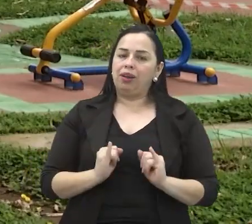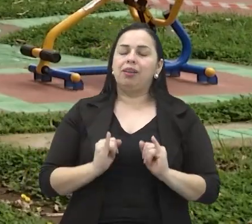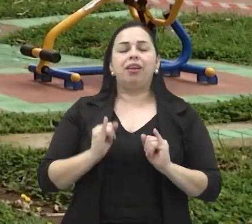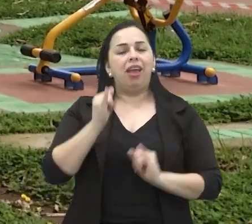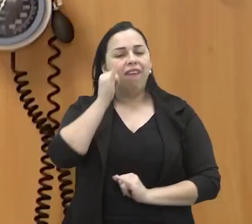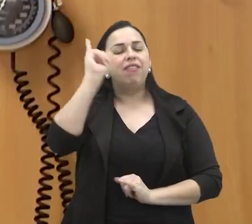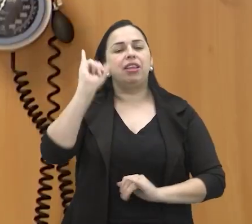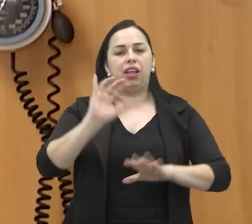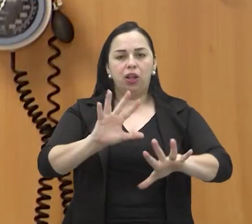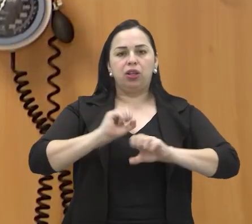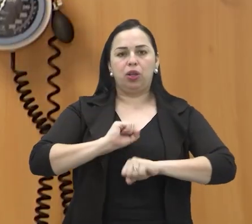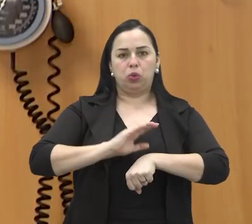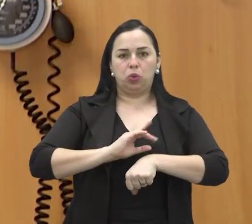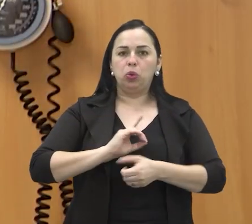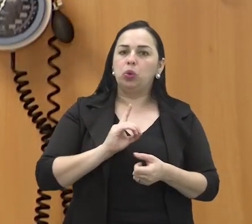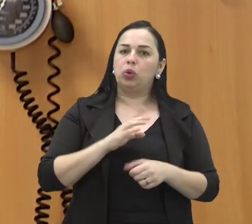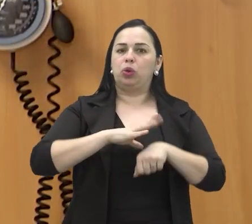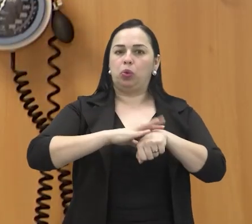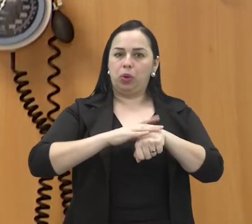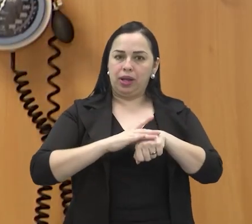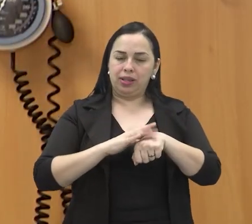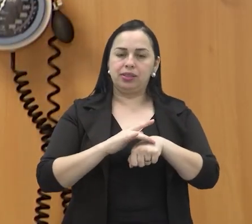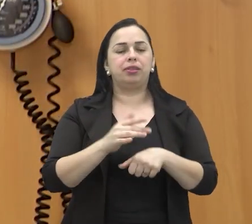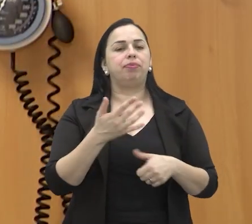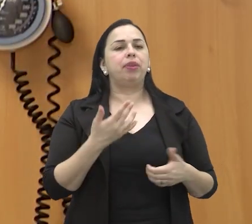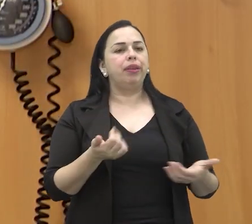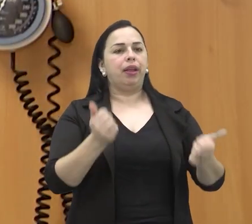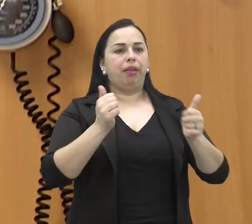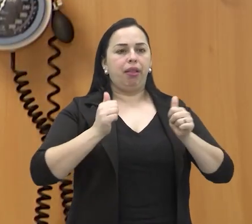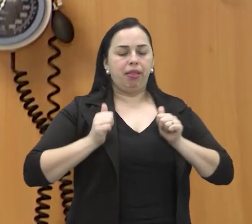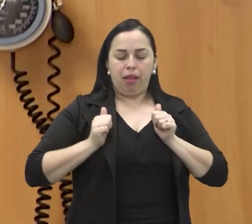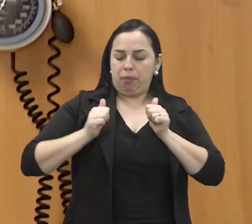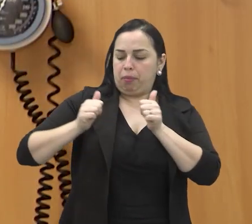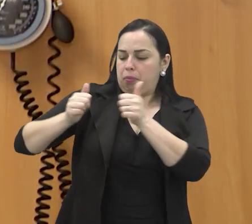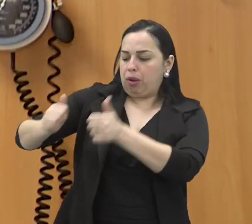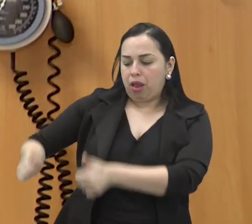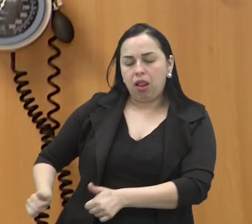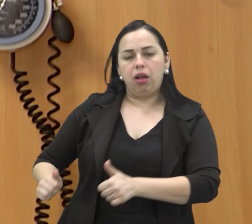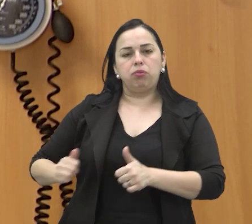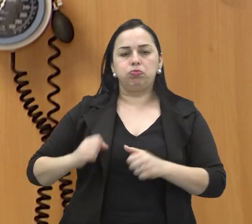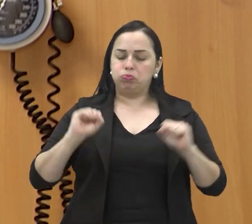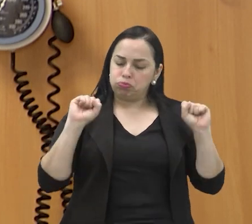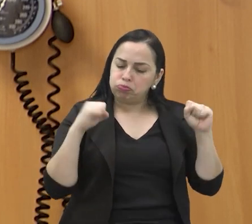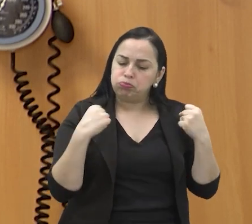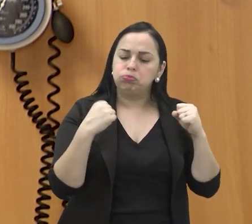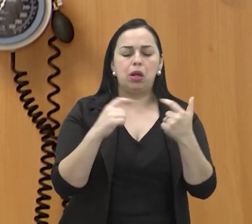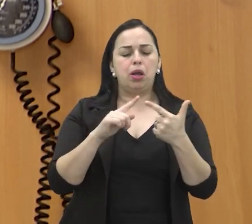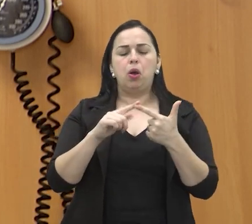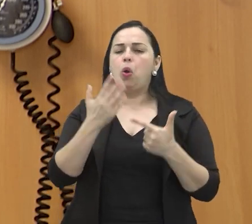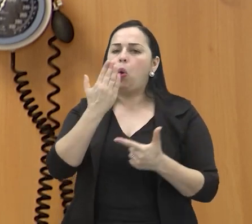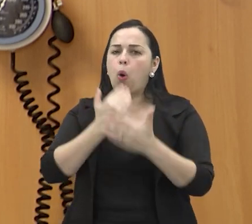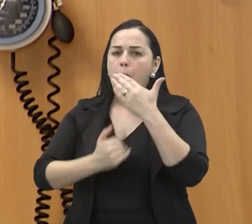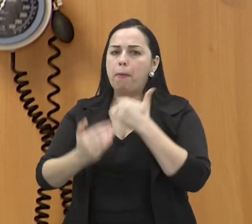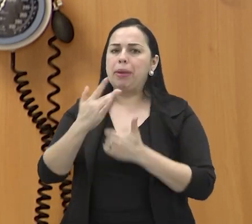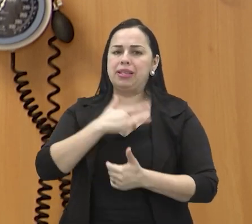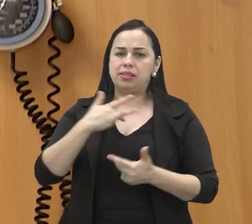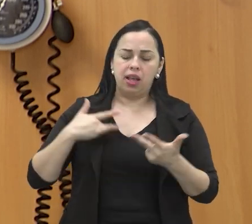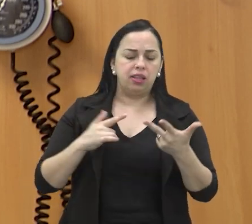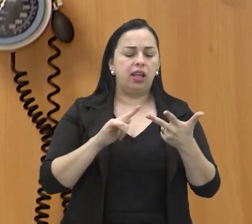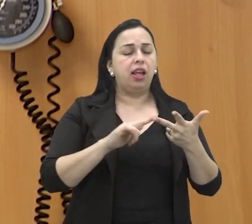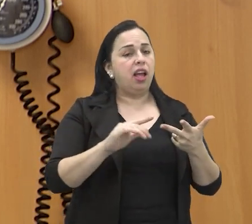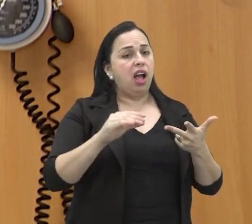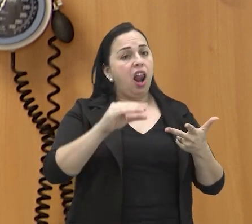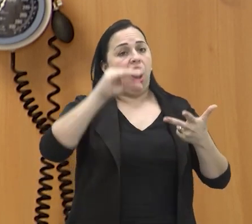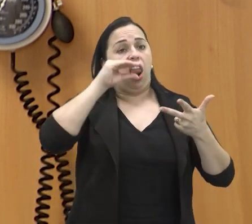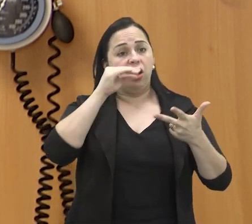evitar a doença. Exercícios regulares, ou seja, combater o sedentarismo, né? Um padrão alimentar mais adequado, fugir um pouco de